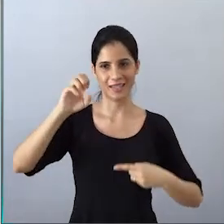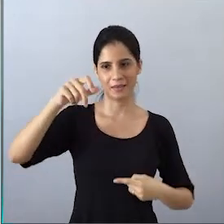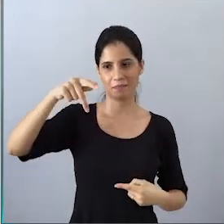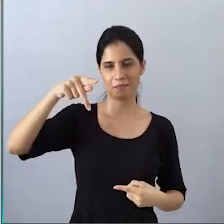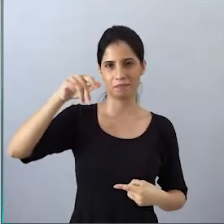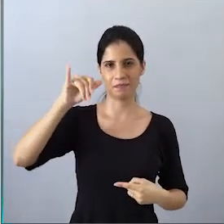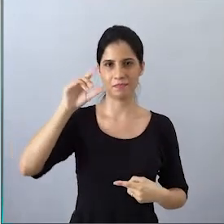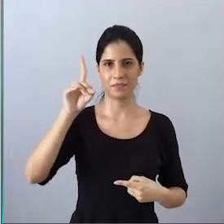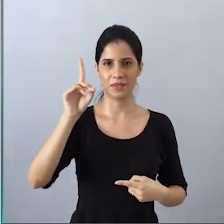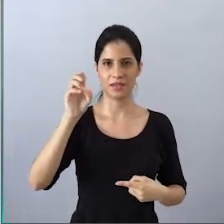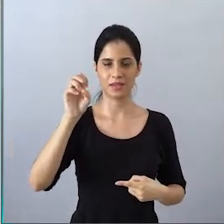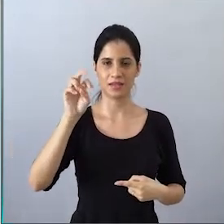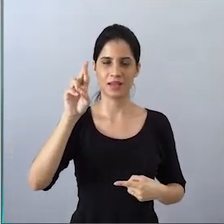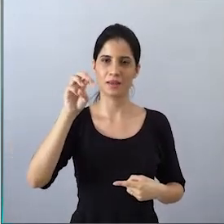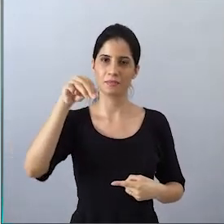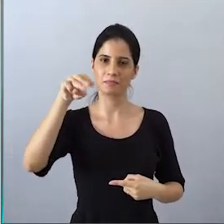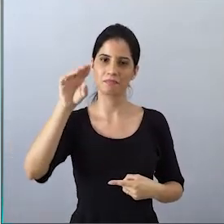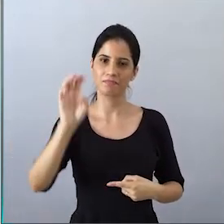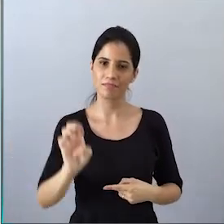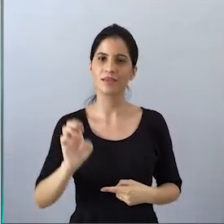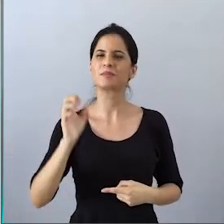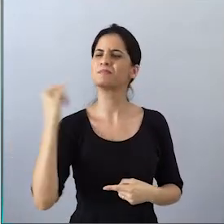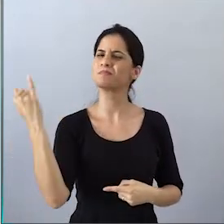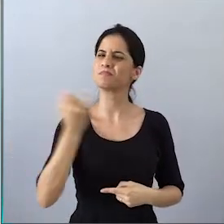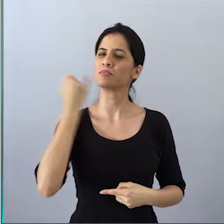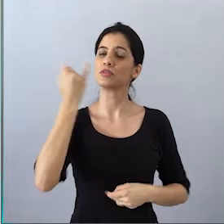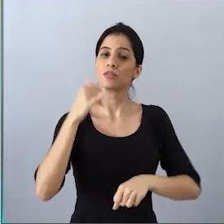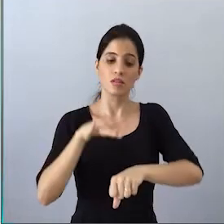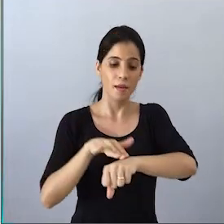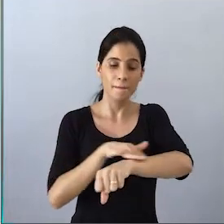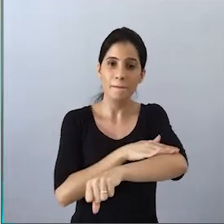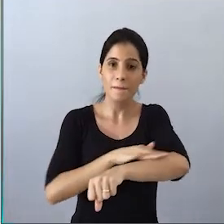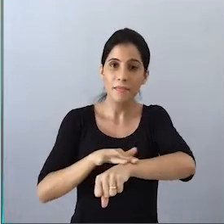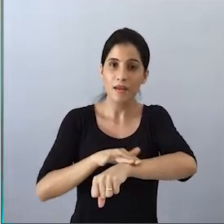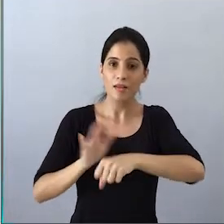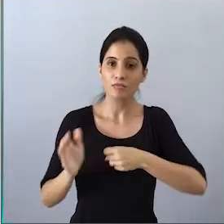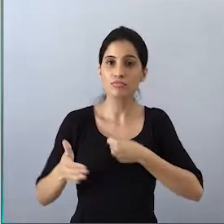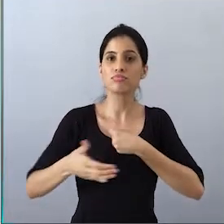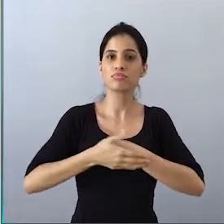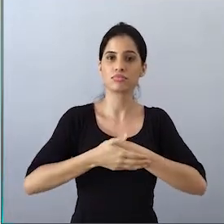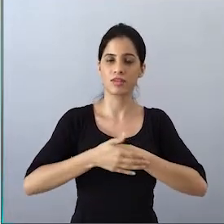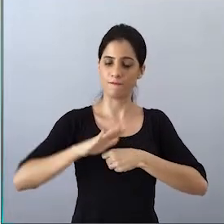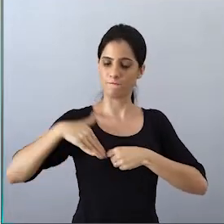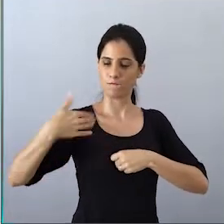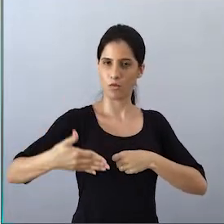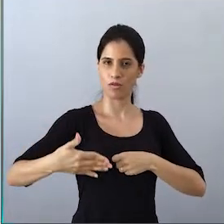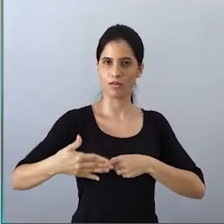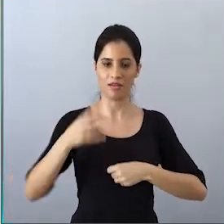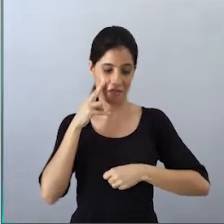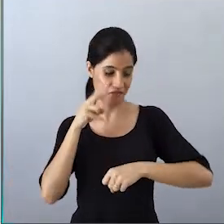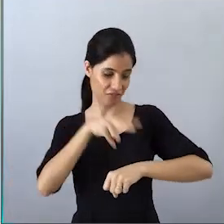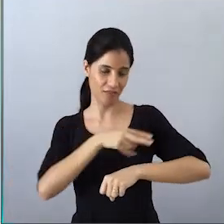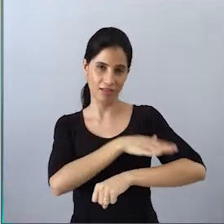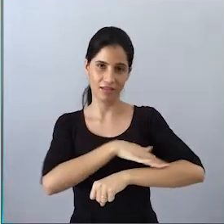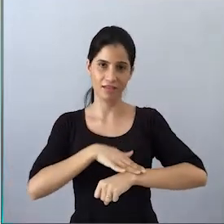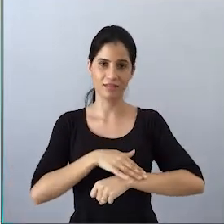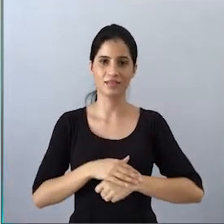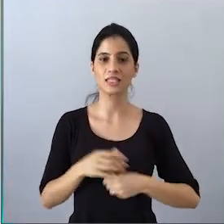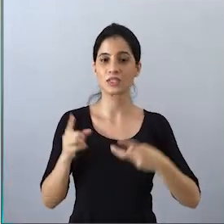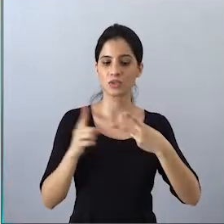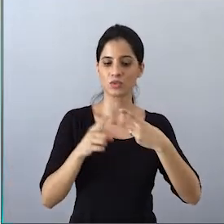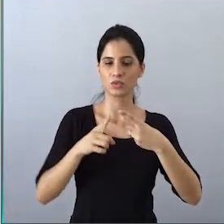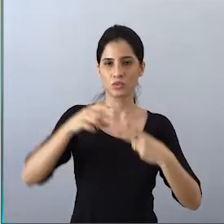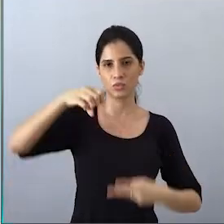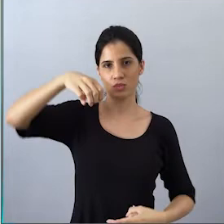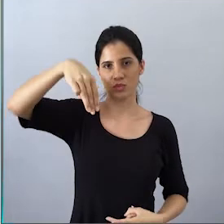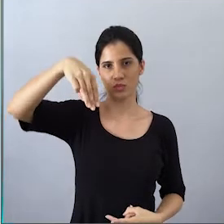A epiderme é um dos três componentes que formam a pele que reveste a superfície corpórea do lado externo. O mesotélio